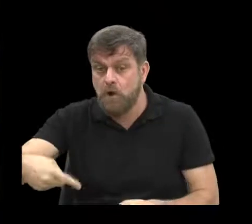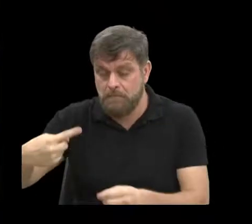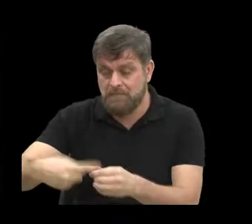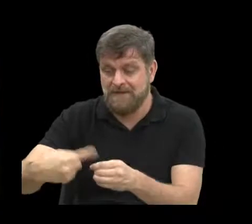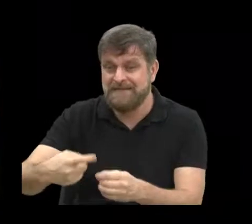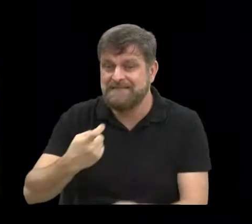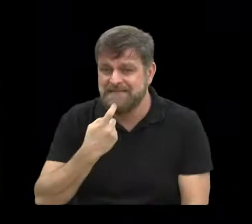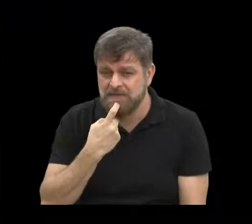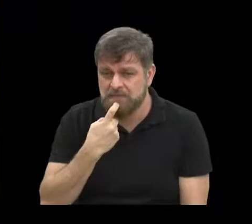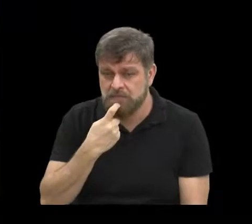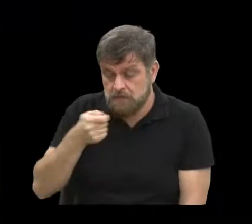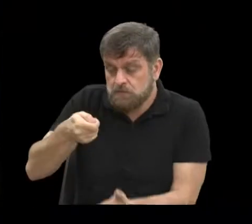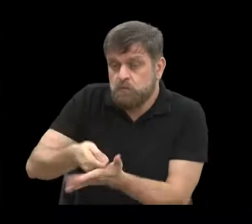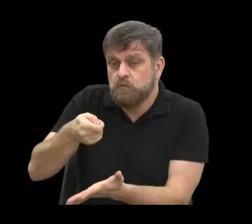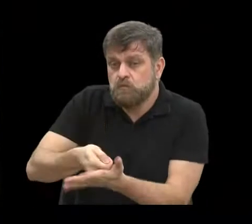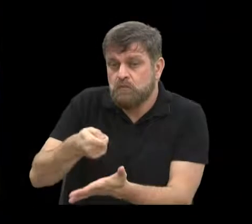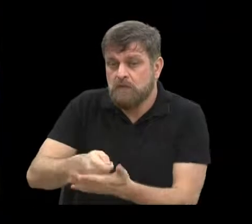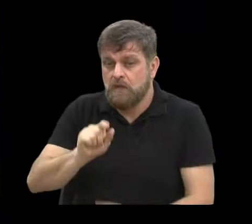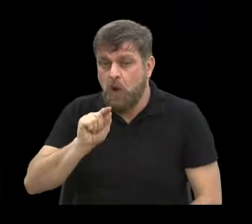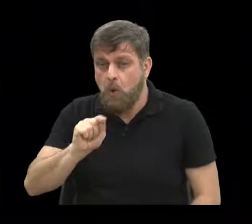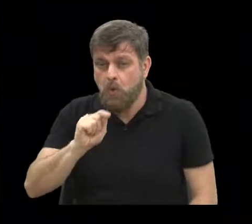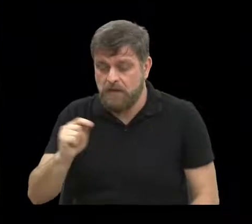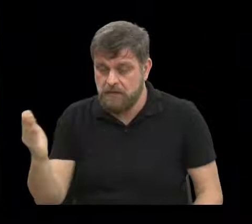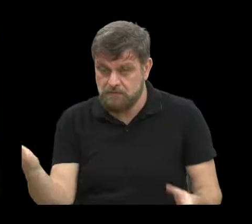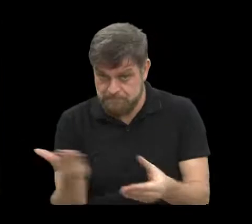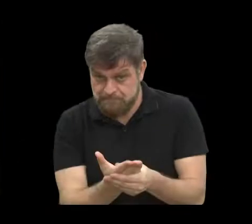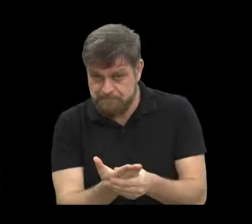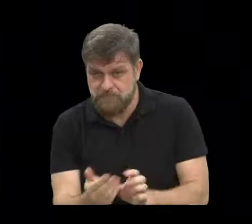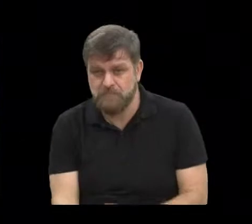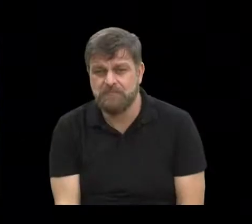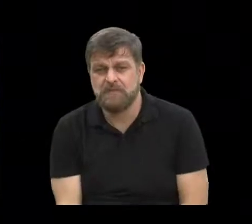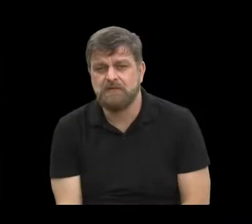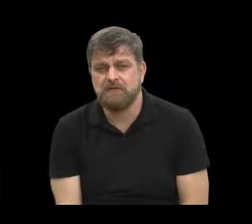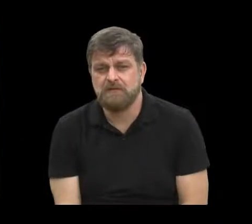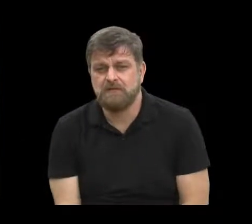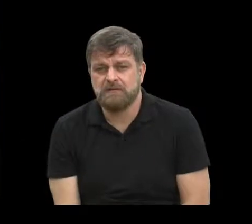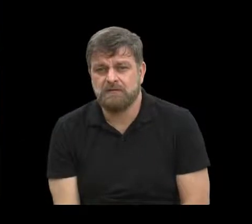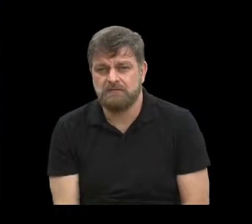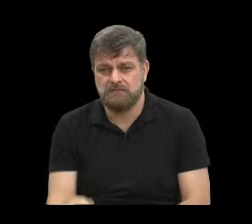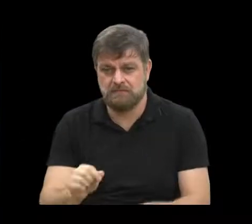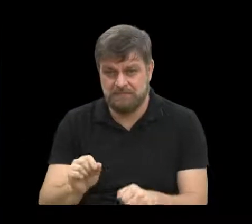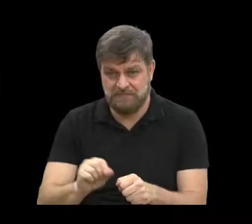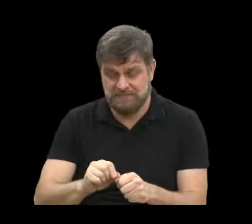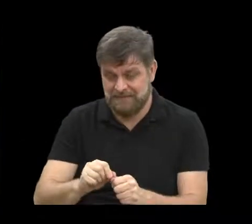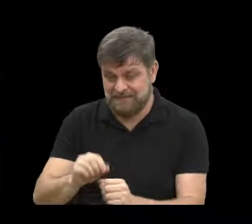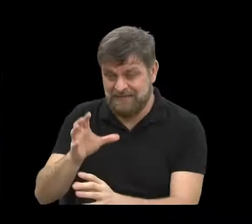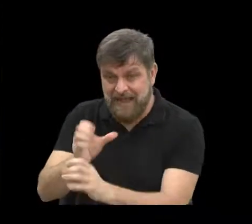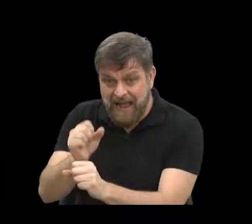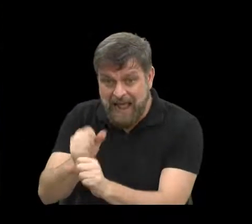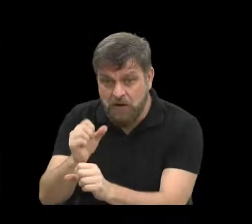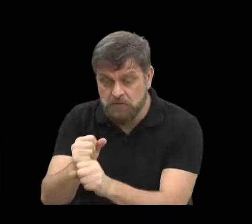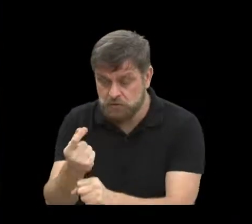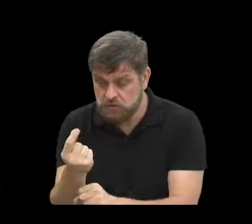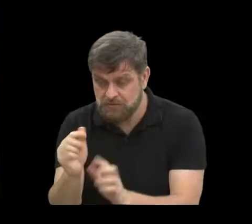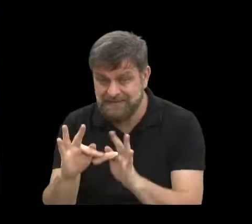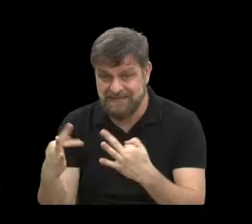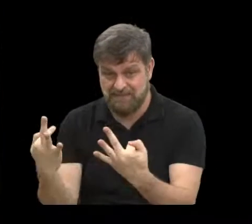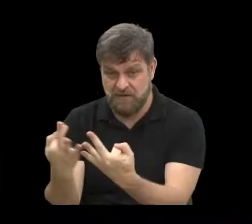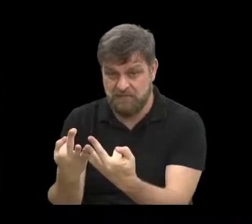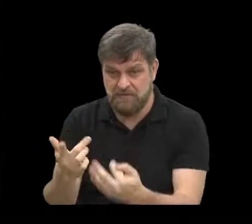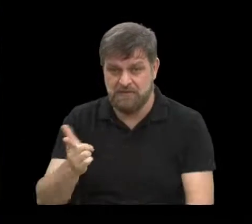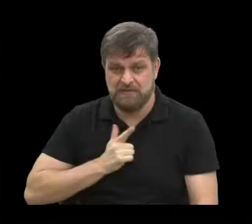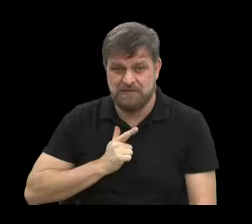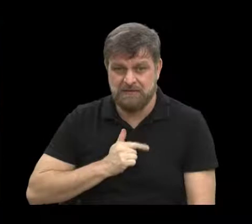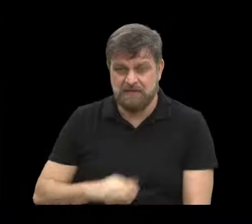o que determina essa ação civil pública? Para excluir do cálculo da renda familiar